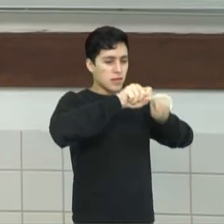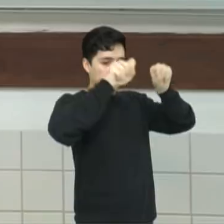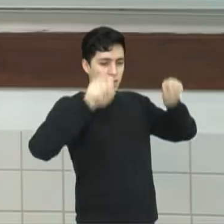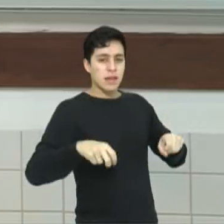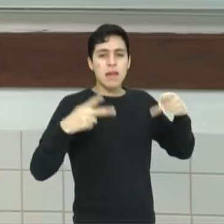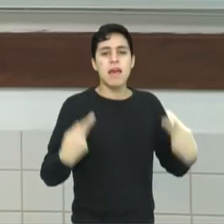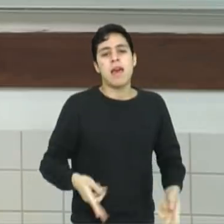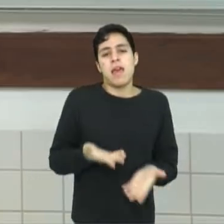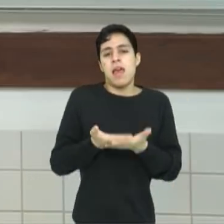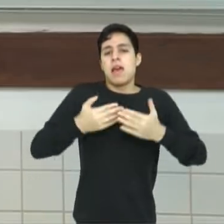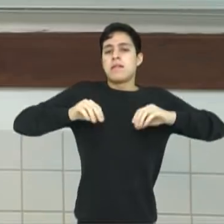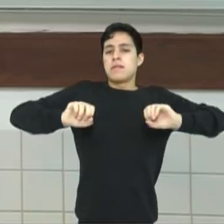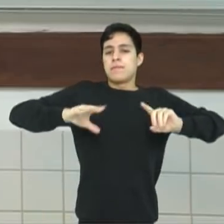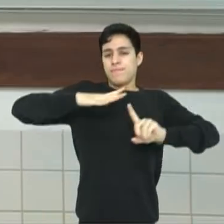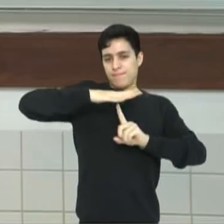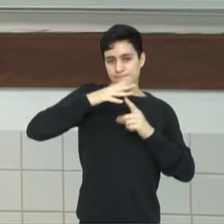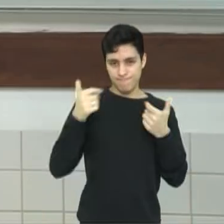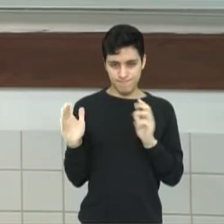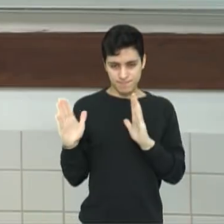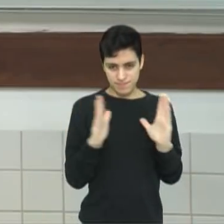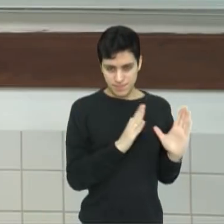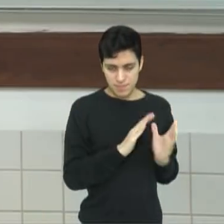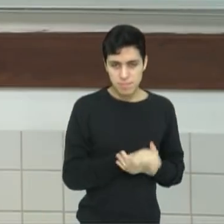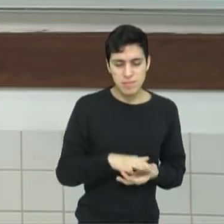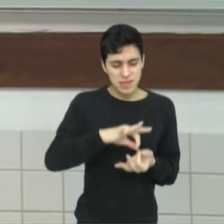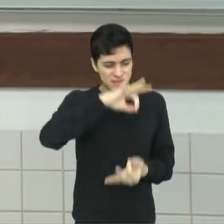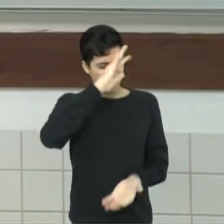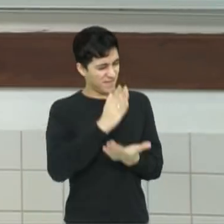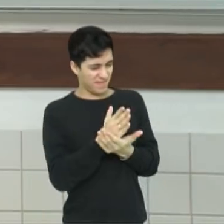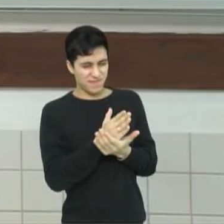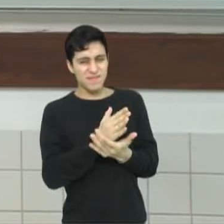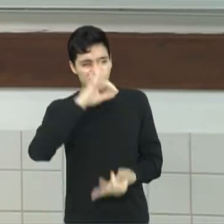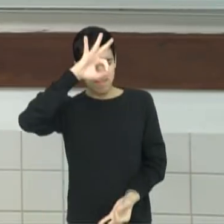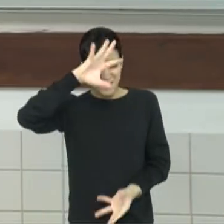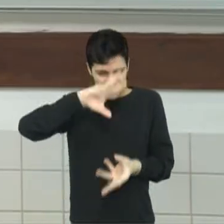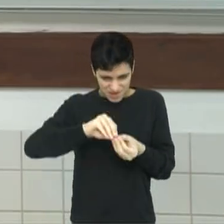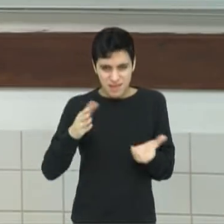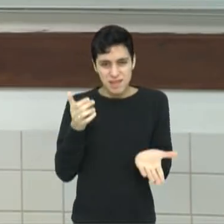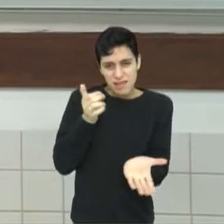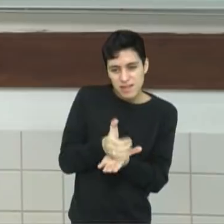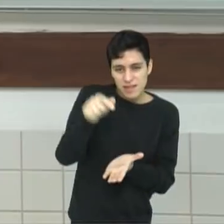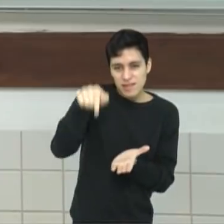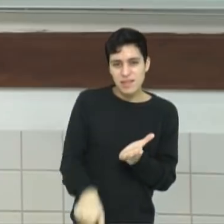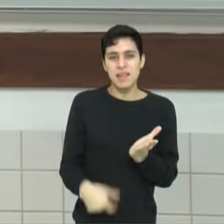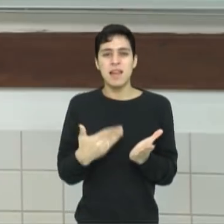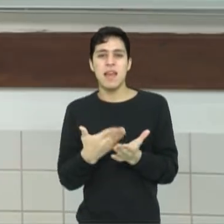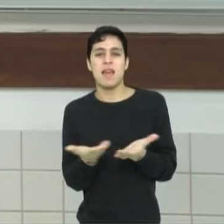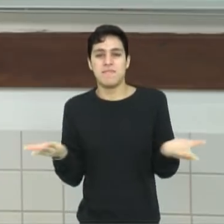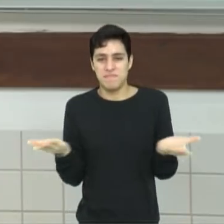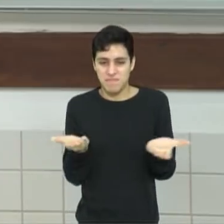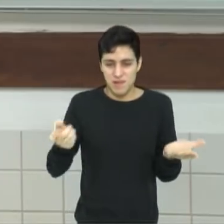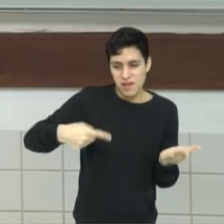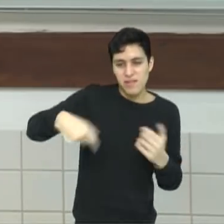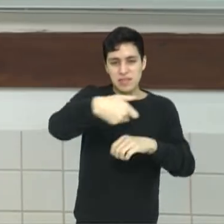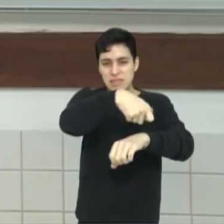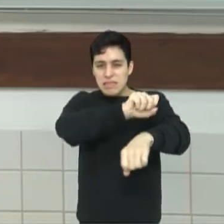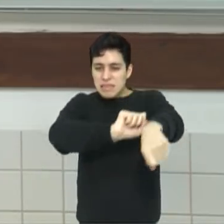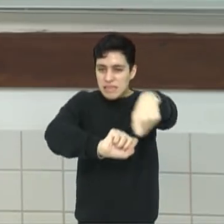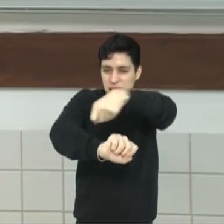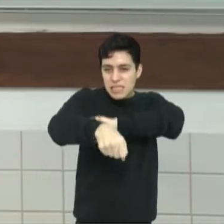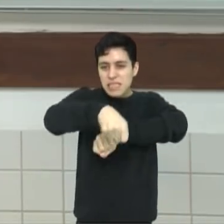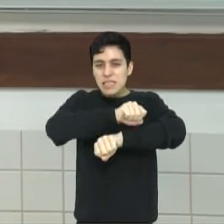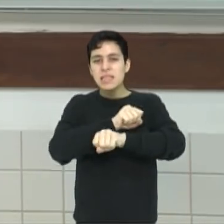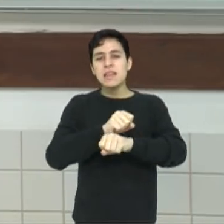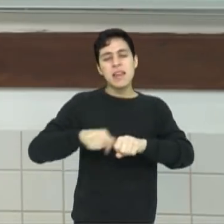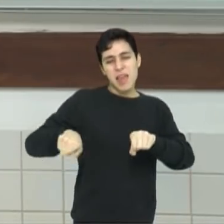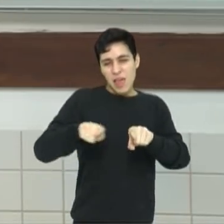Aula Paraná. Sem mais delongas, como diriam os mais antigos, dobrem as suas mangas,